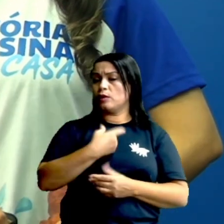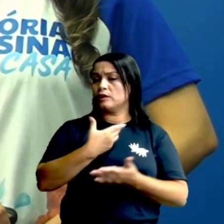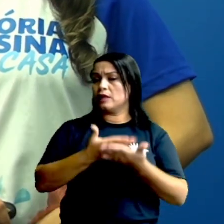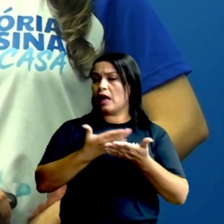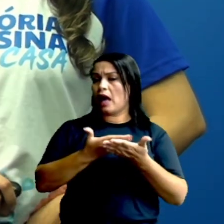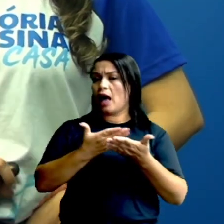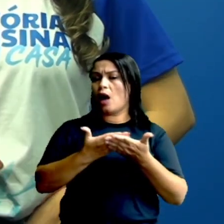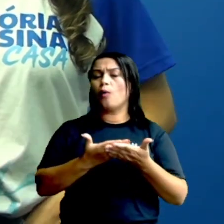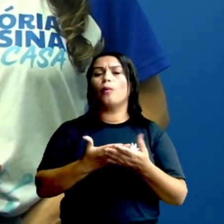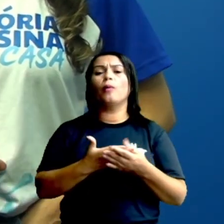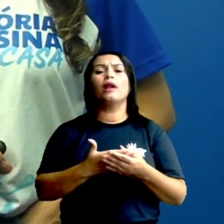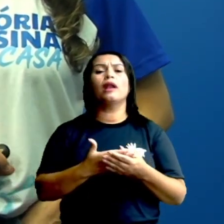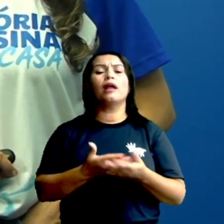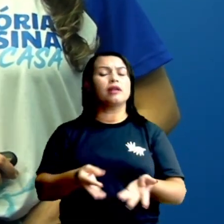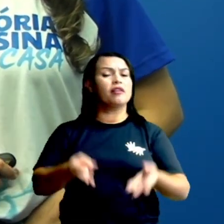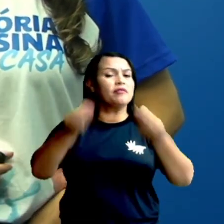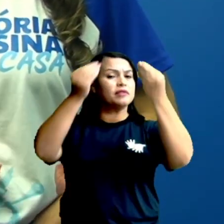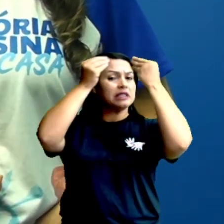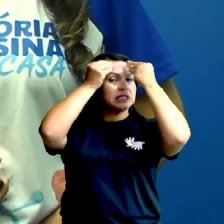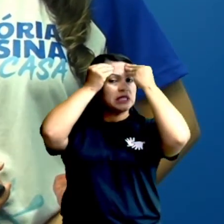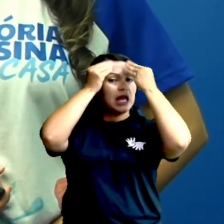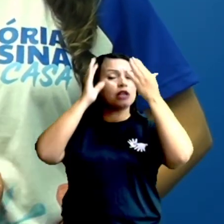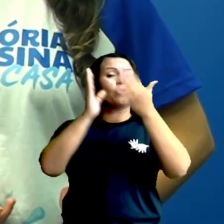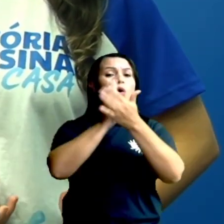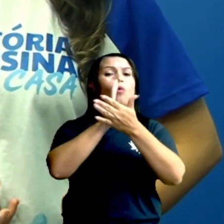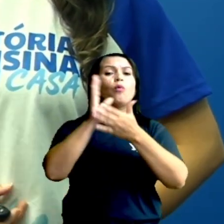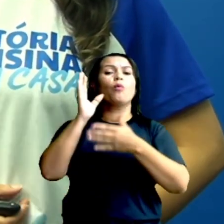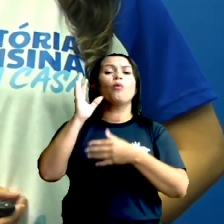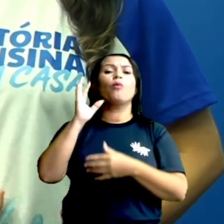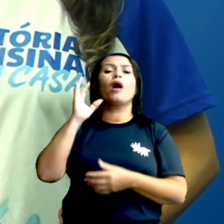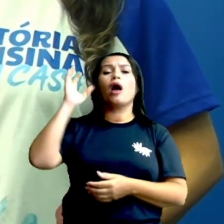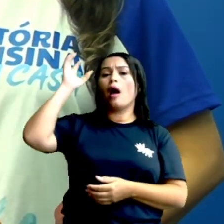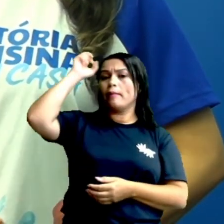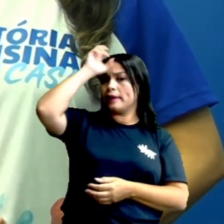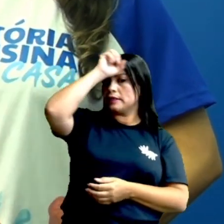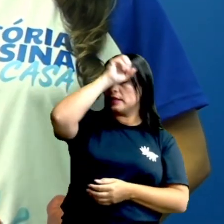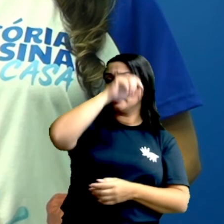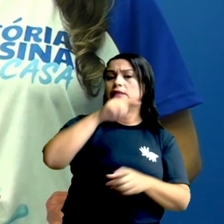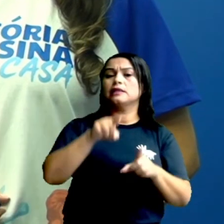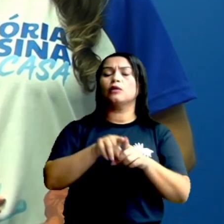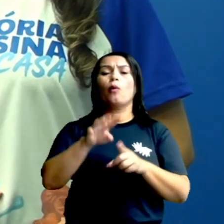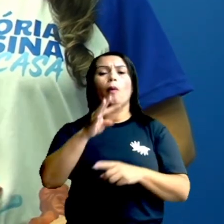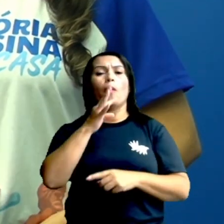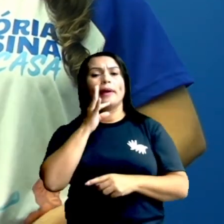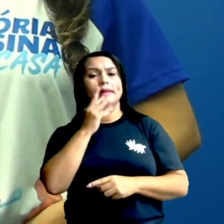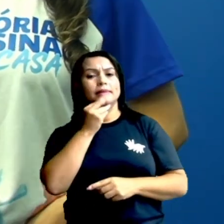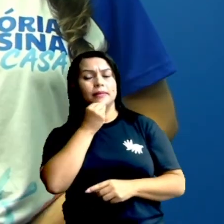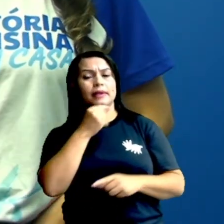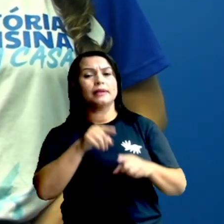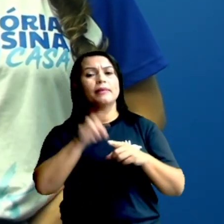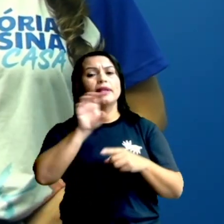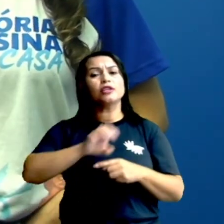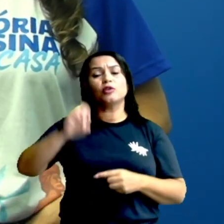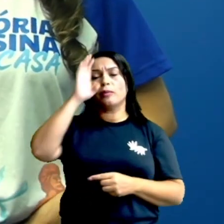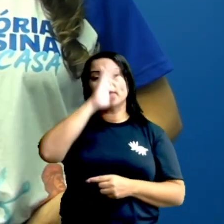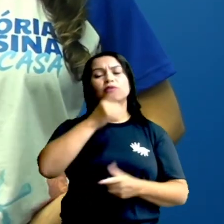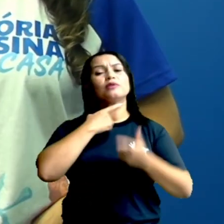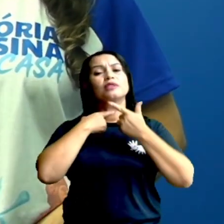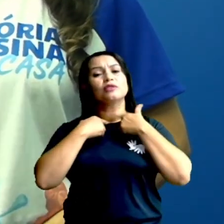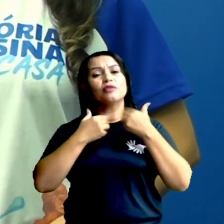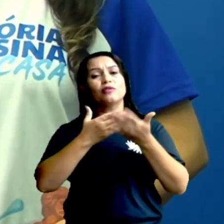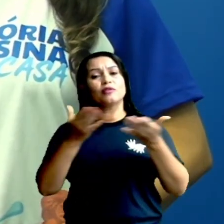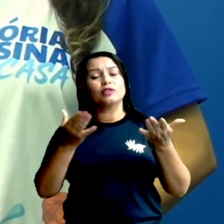tá? Tenham fixado algum conhecimento nessa área das regiões do Brasil. Desejo a todos